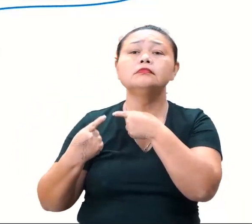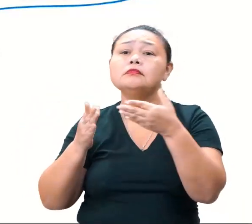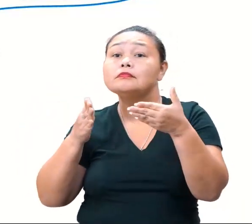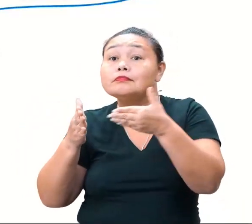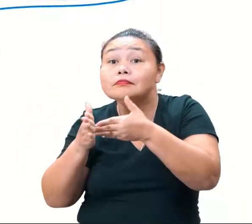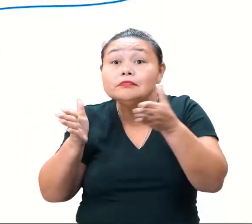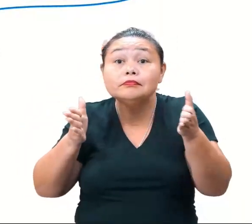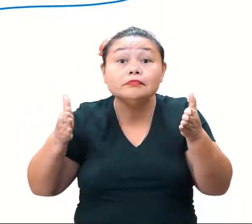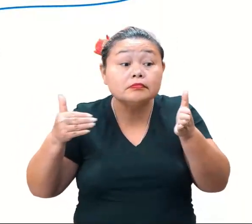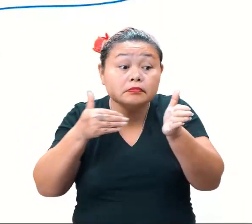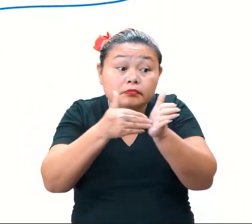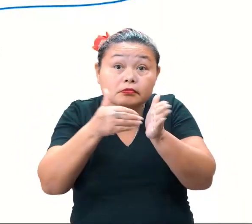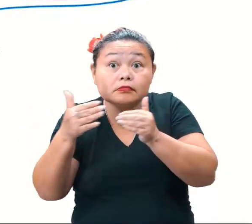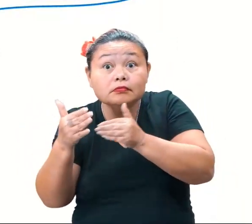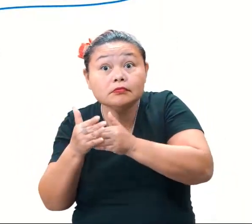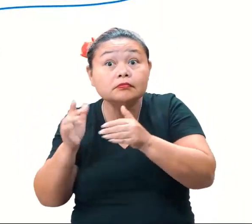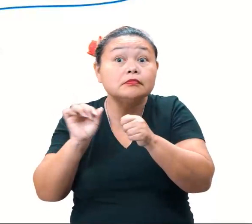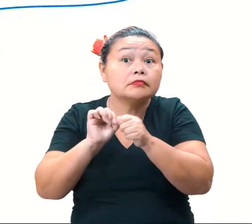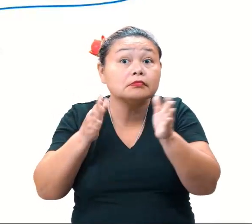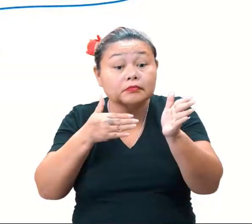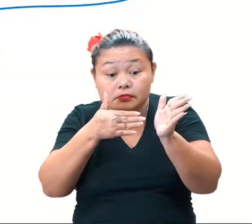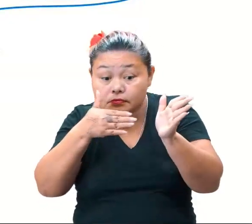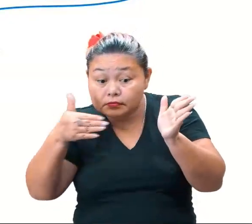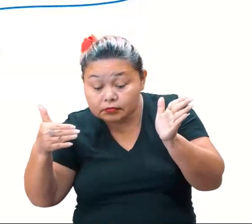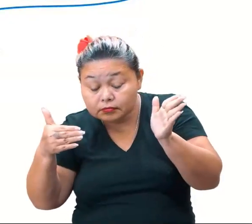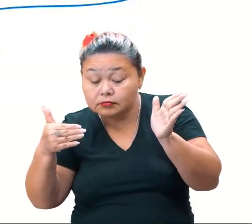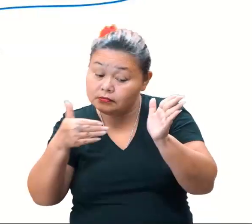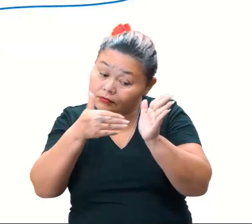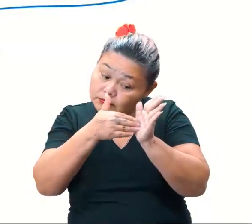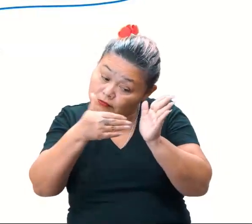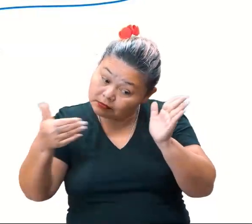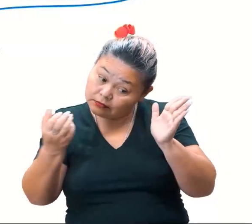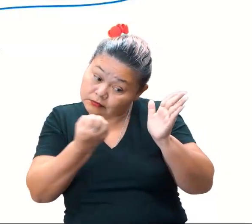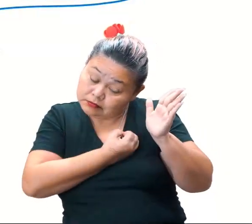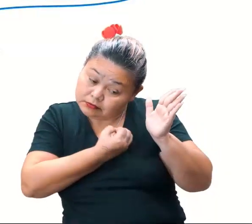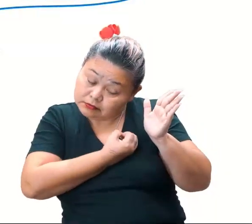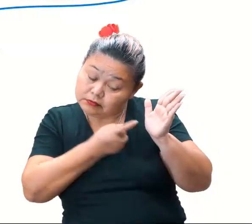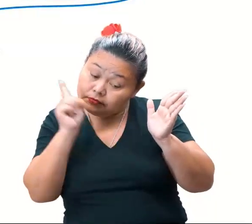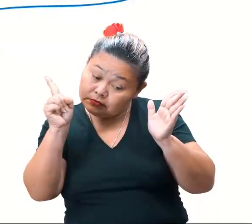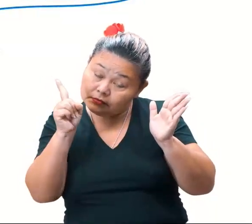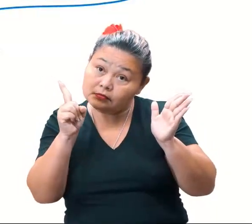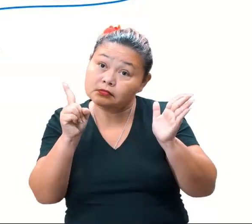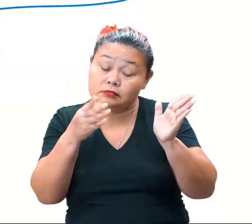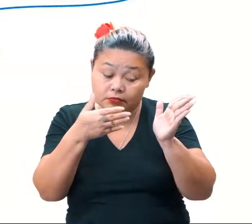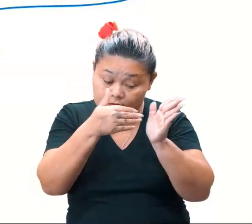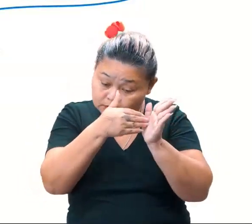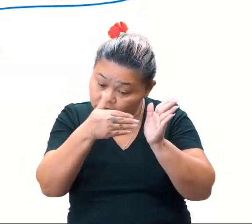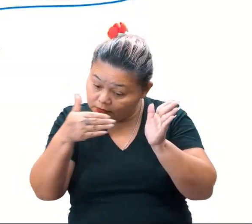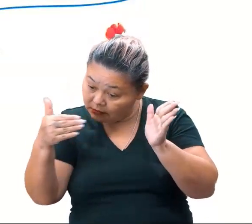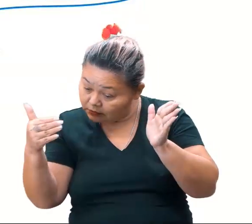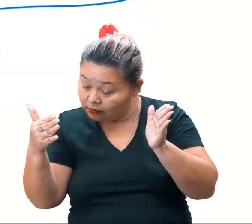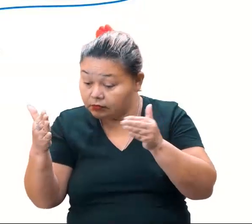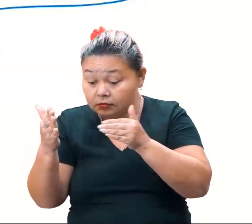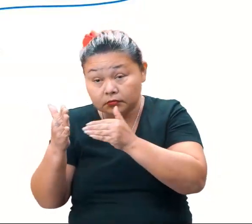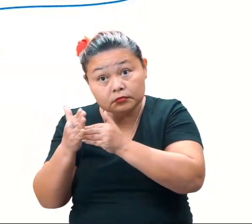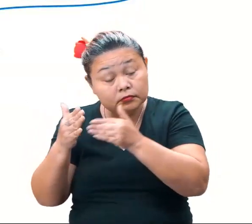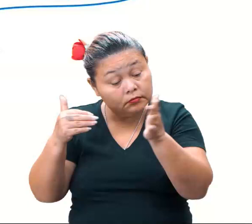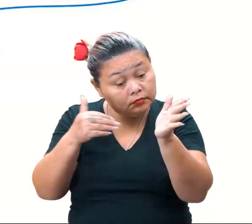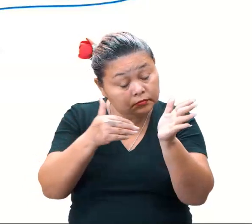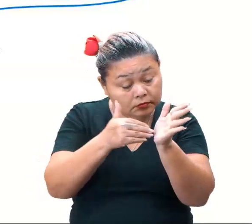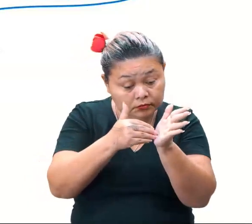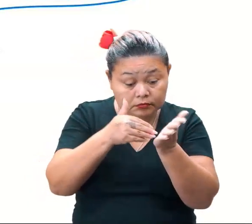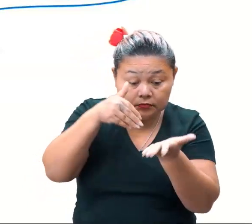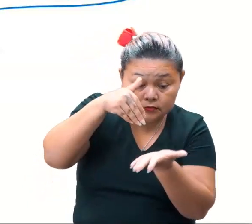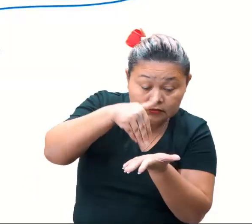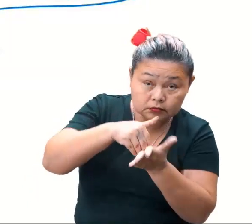restrição, tal que ele está entre tais números. Então, essa restrição vai me dar um limite inferior e um